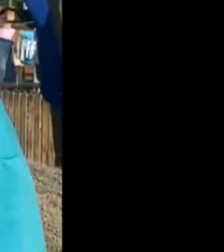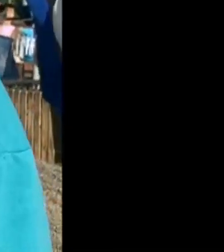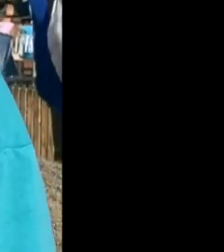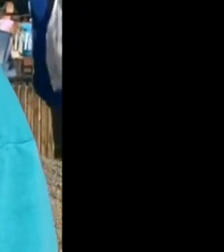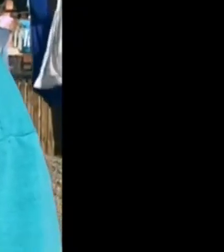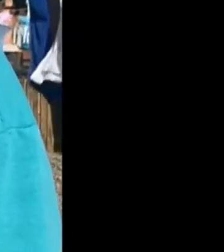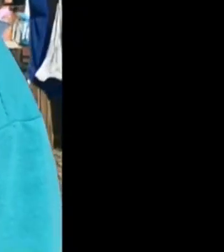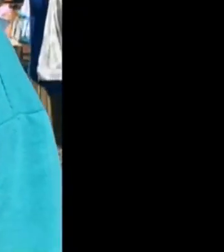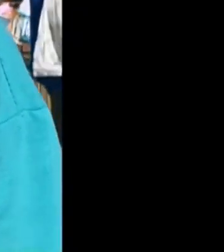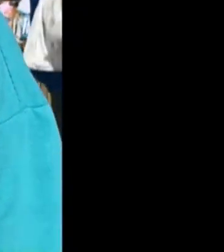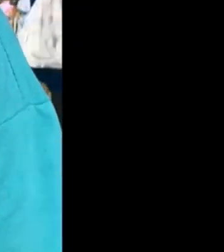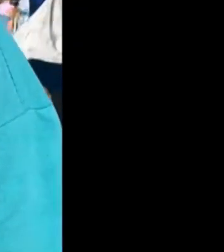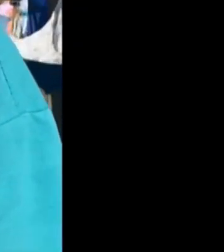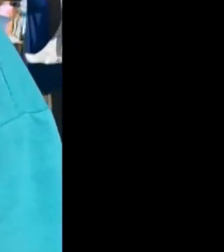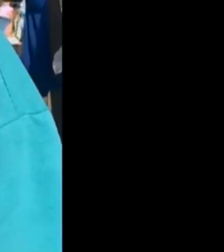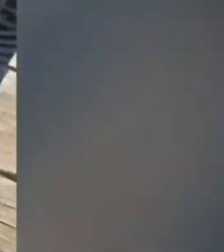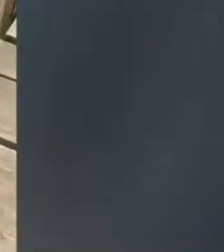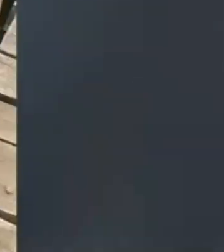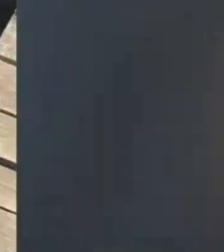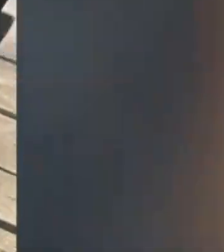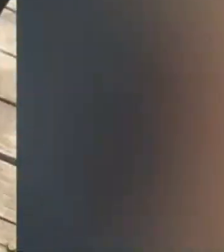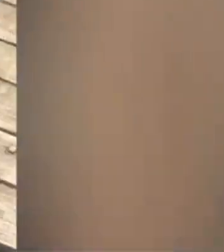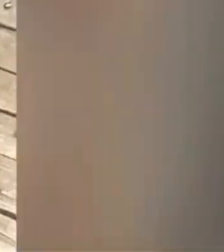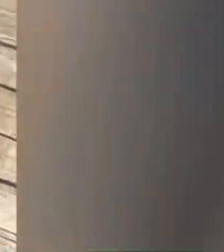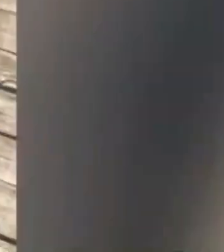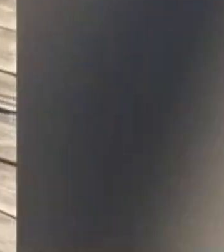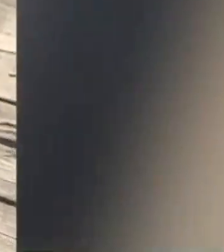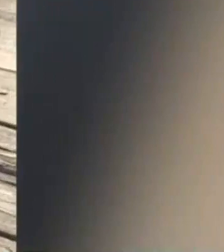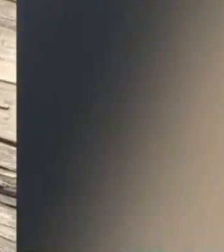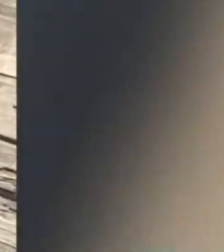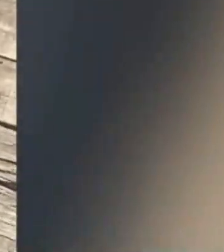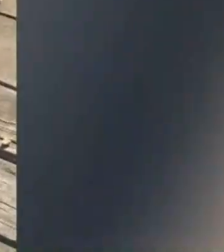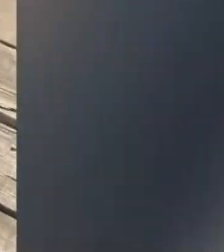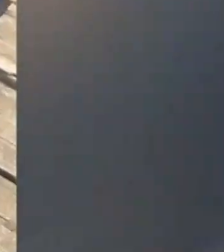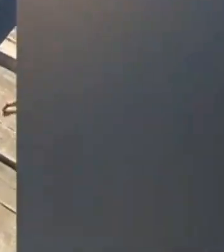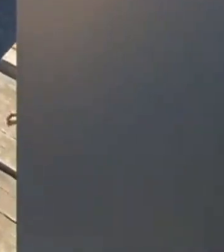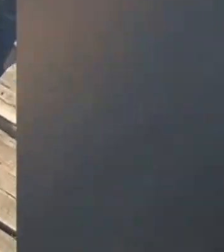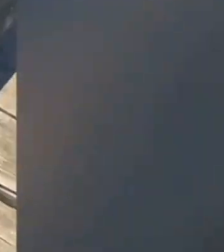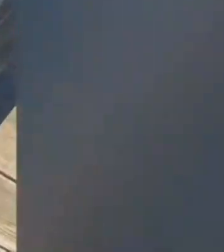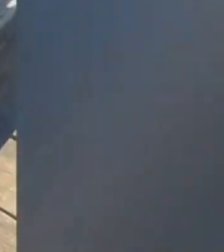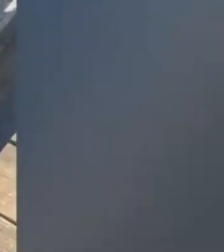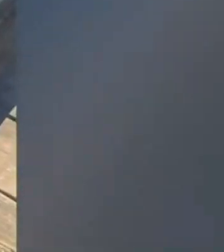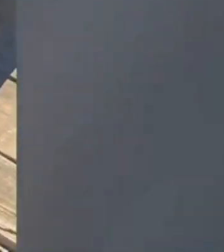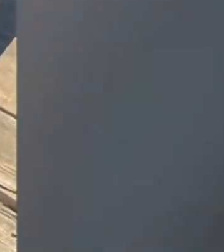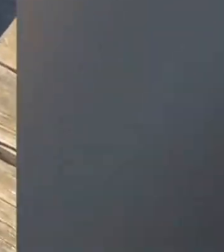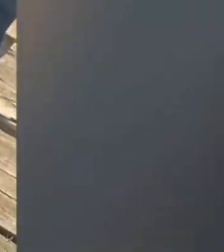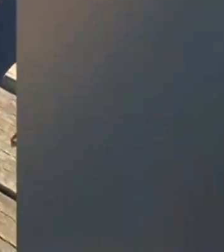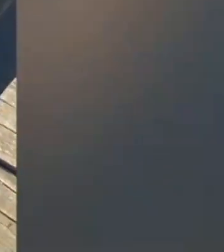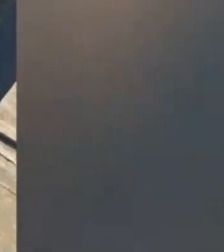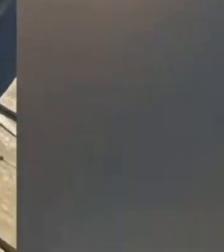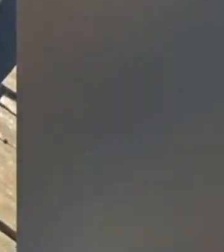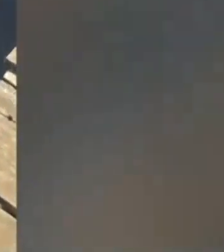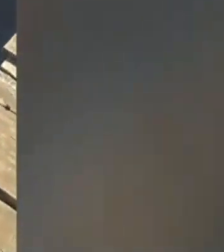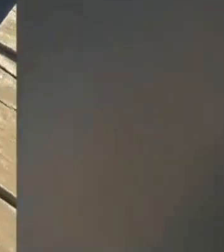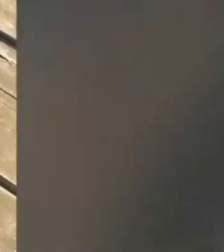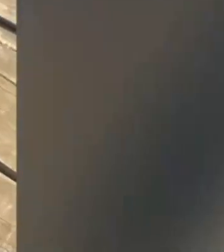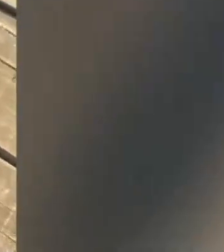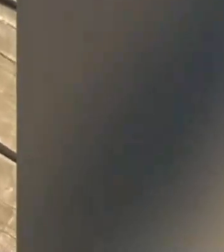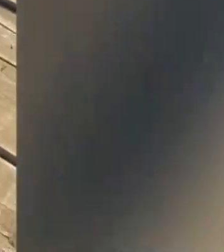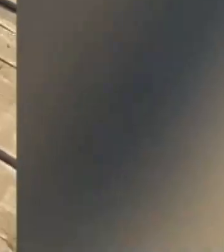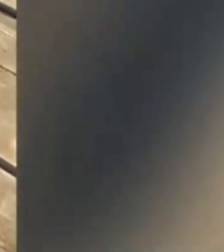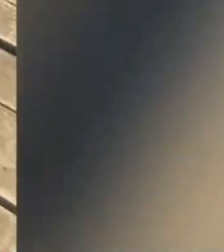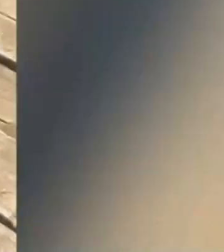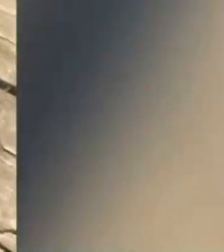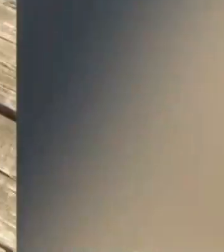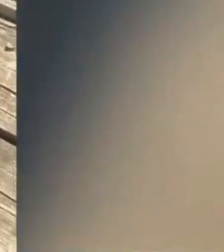meia também tem que haver conserto das madeiras e é ruim pros carros, porque daí os pregos ficam soltos, aí